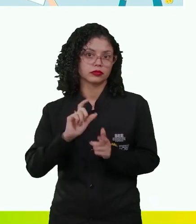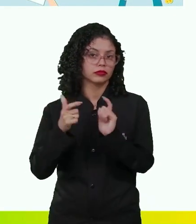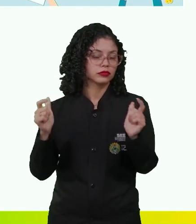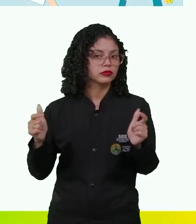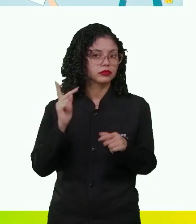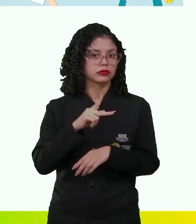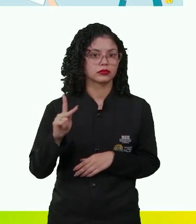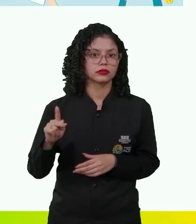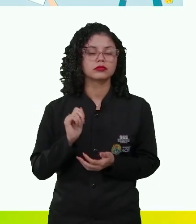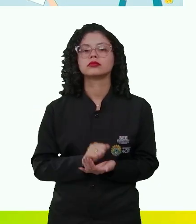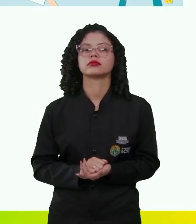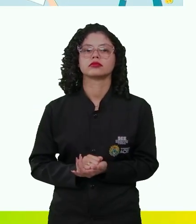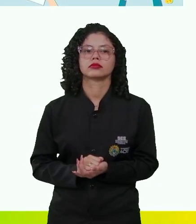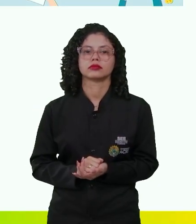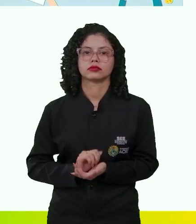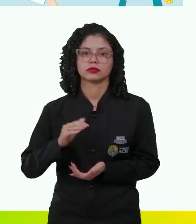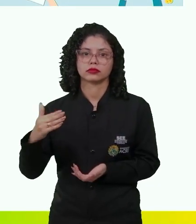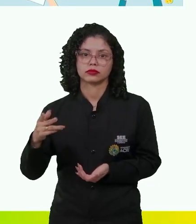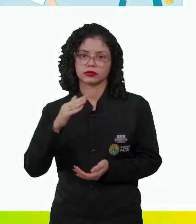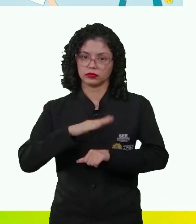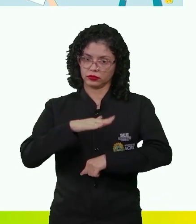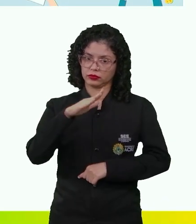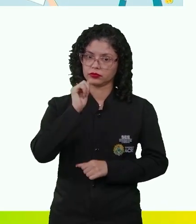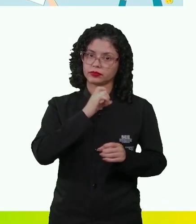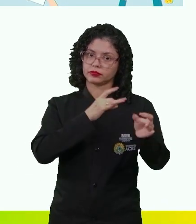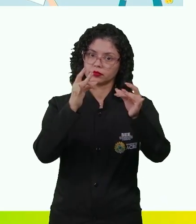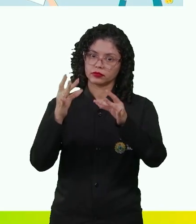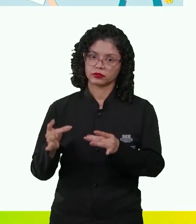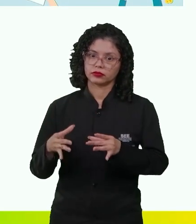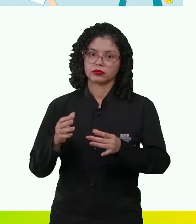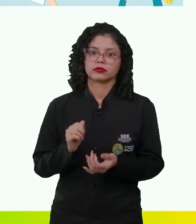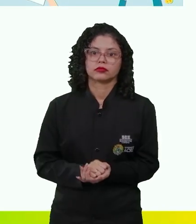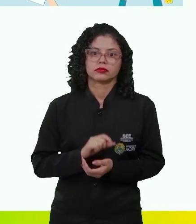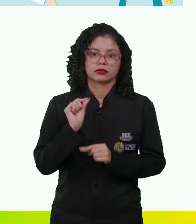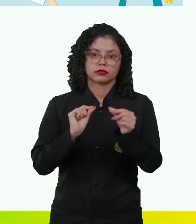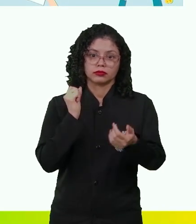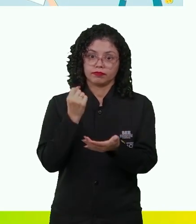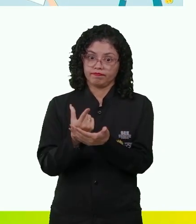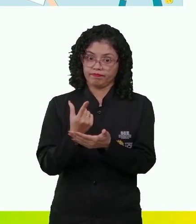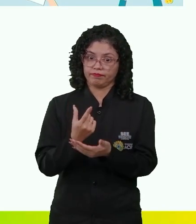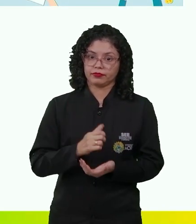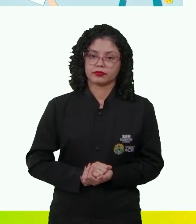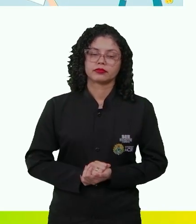cresce, professor? Quando ele mais vende do que compra.